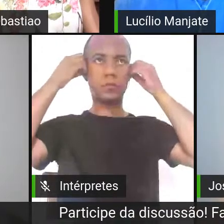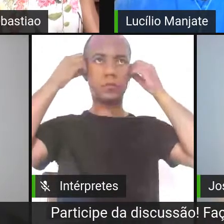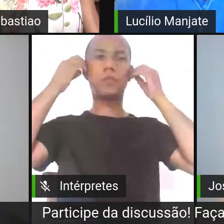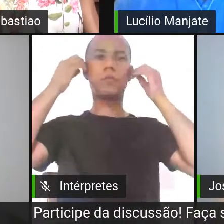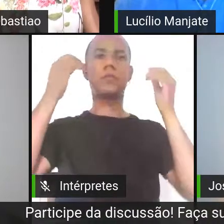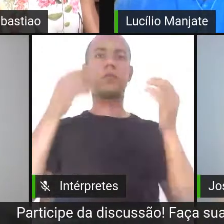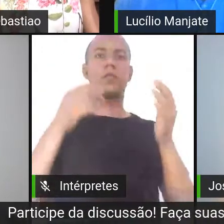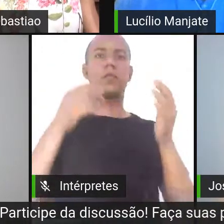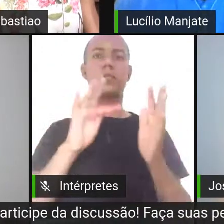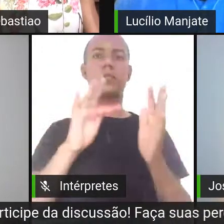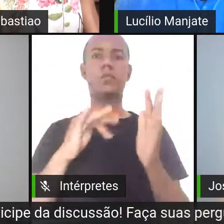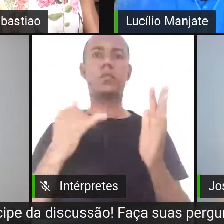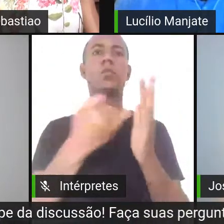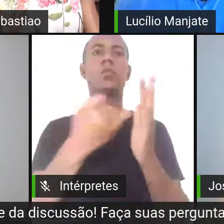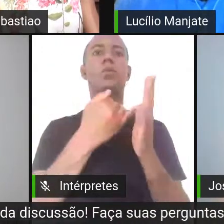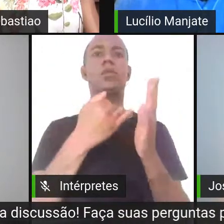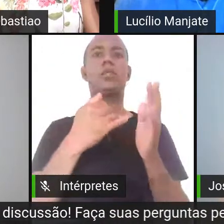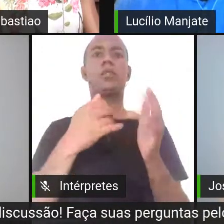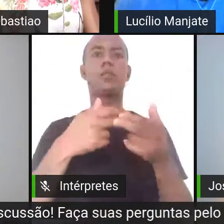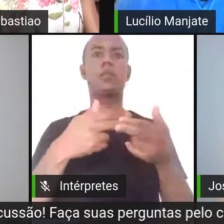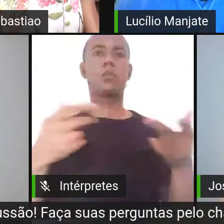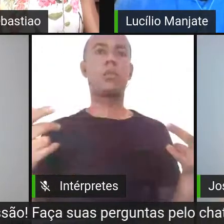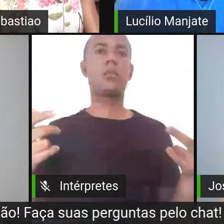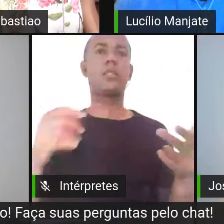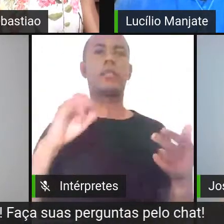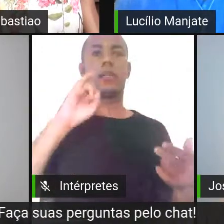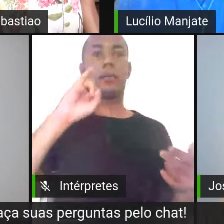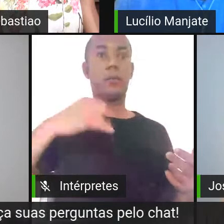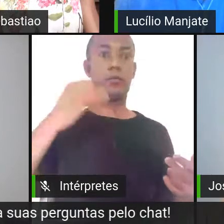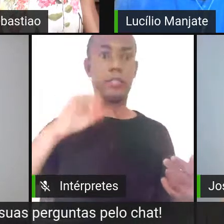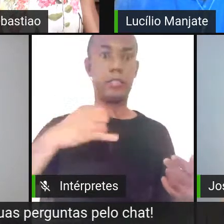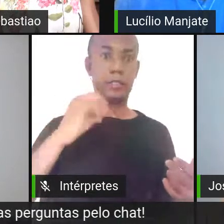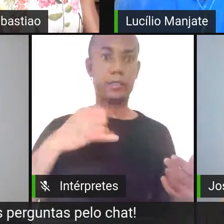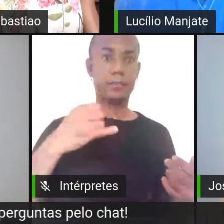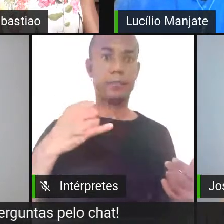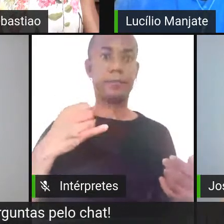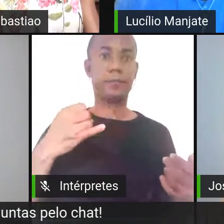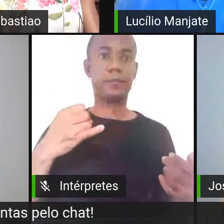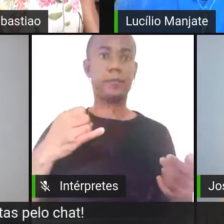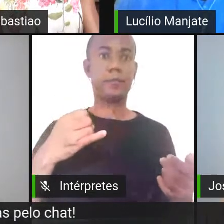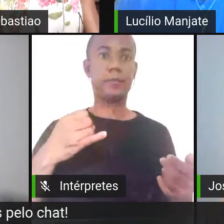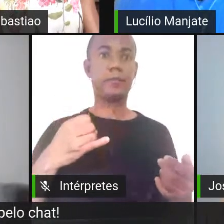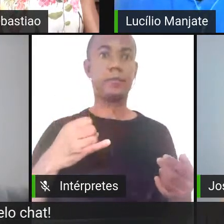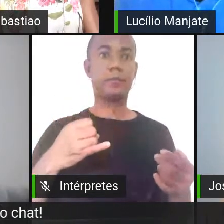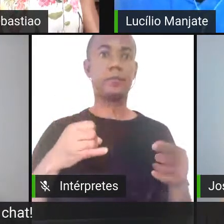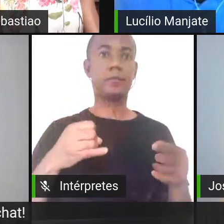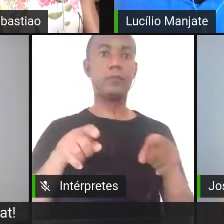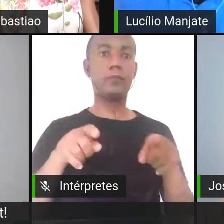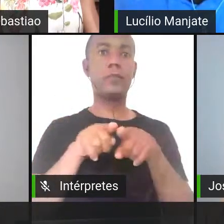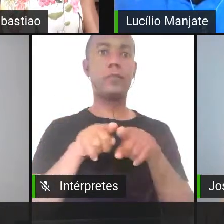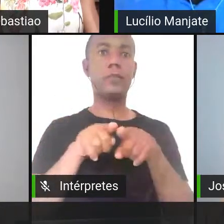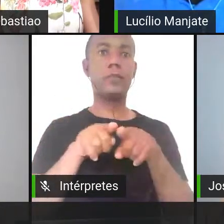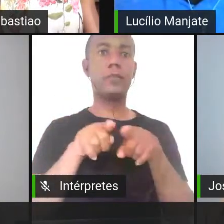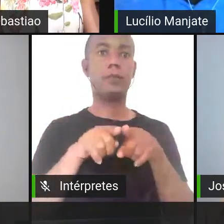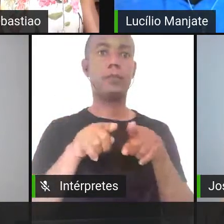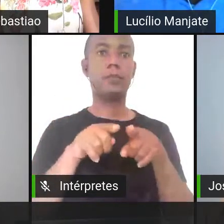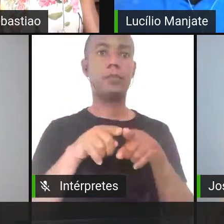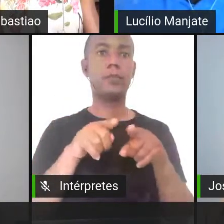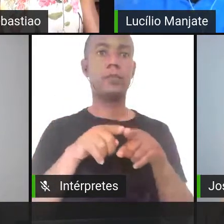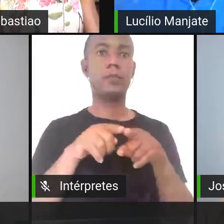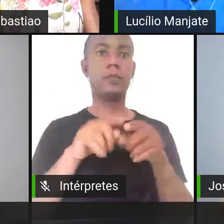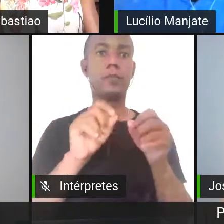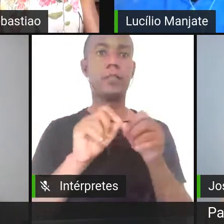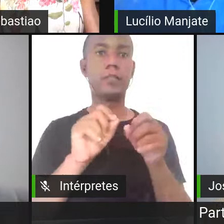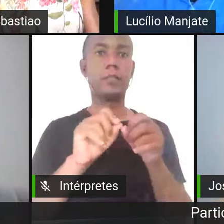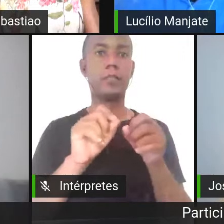e aproveitar aquilo que se tem estado a produzir agora para disponibilizar ao público infanto juvenil.